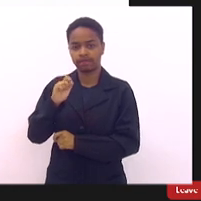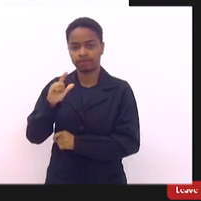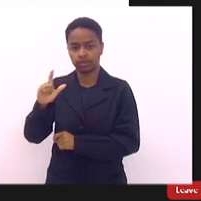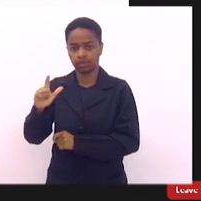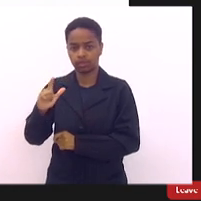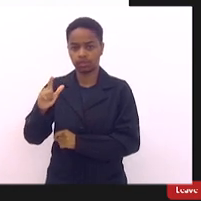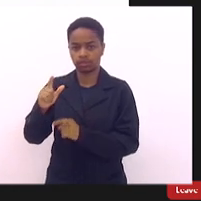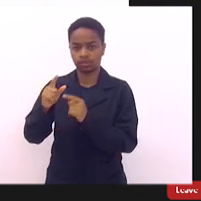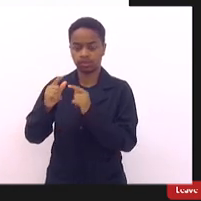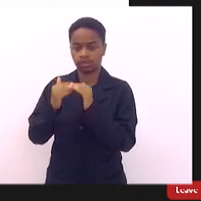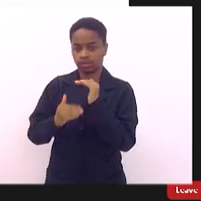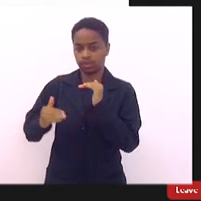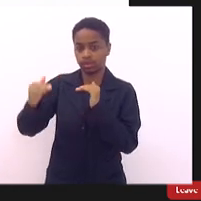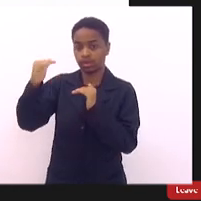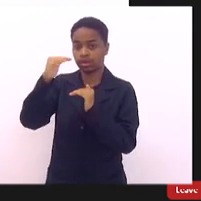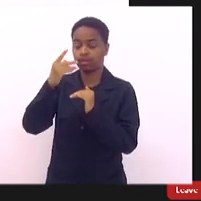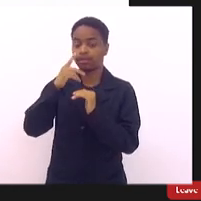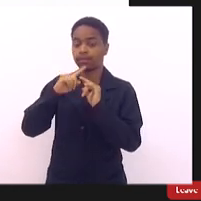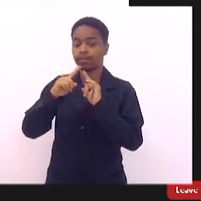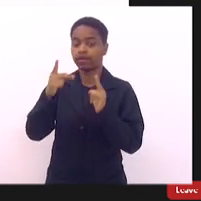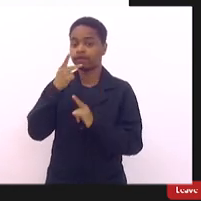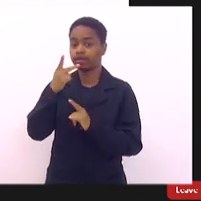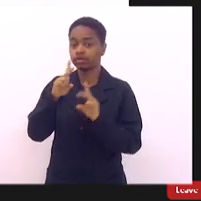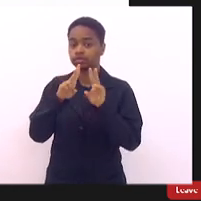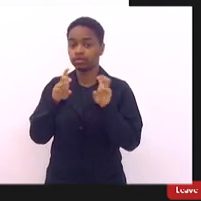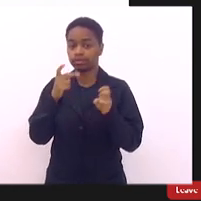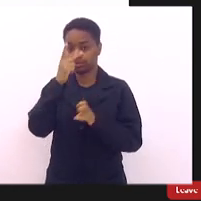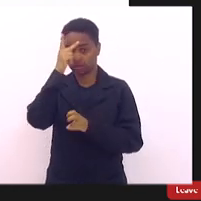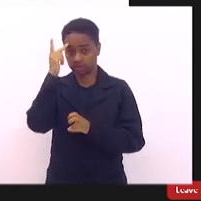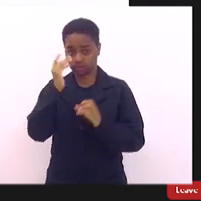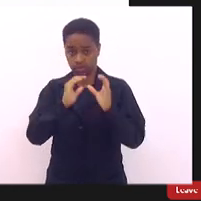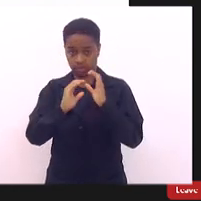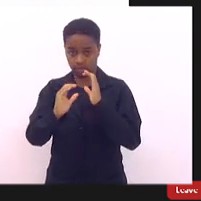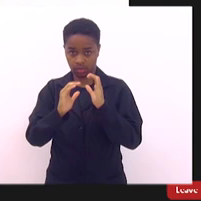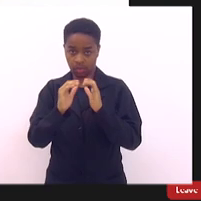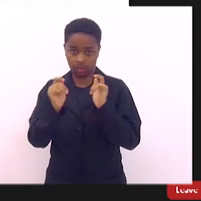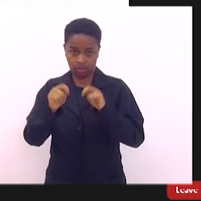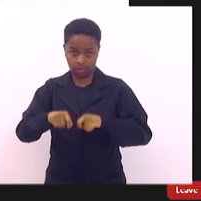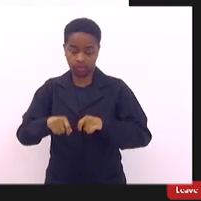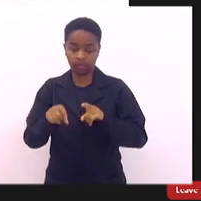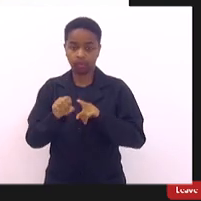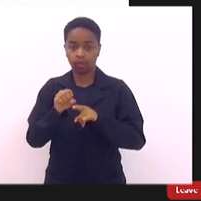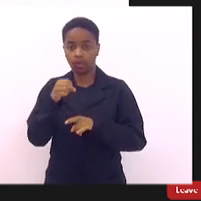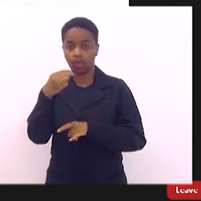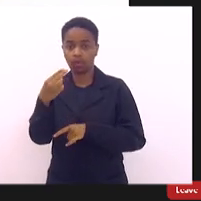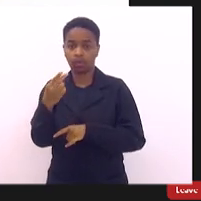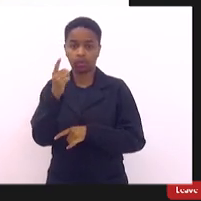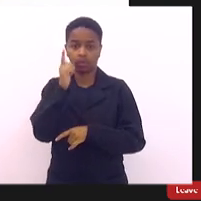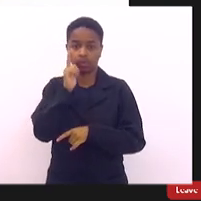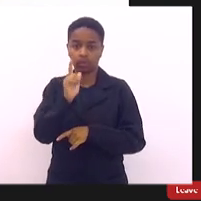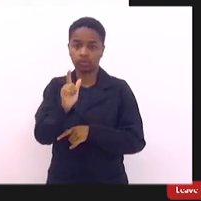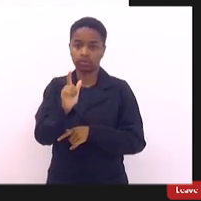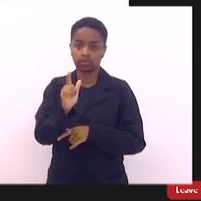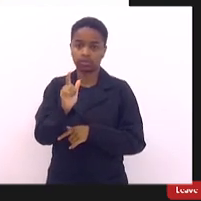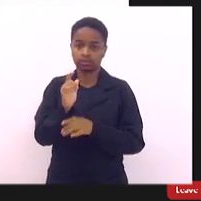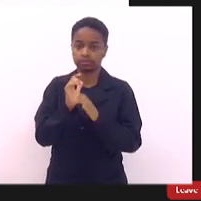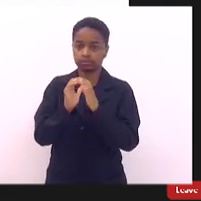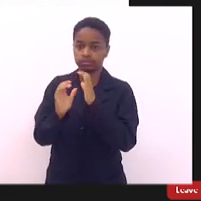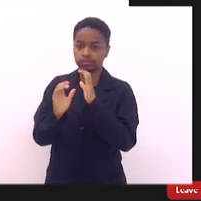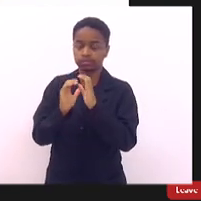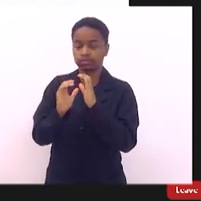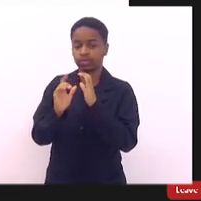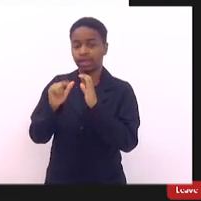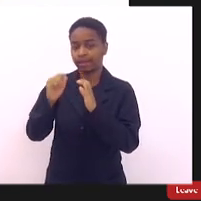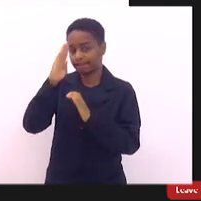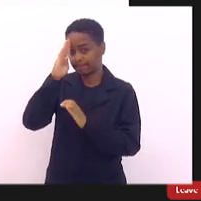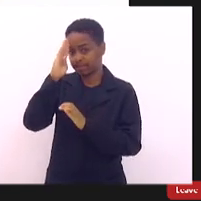mas que está se referindo a pessoas que se comunicam, né, que têm a comunicação como uma das suas